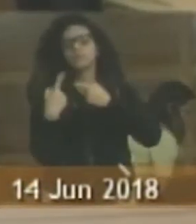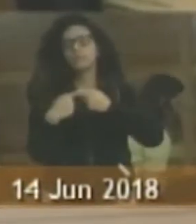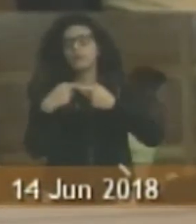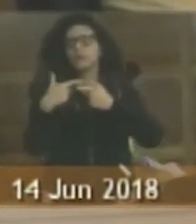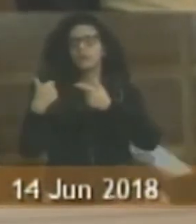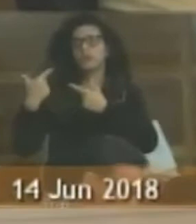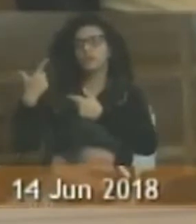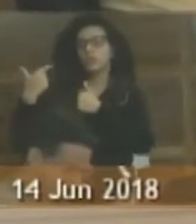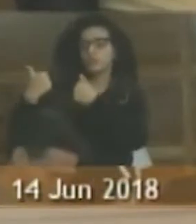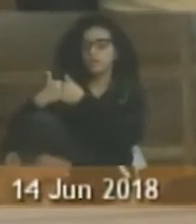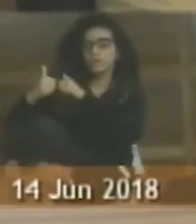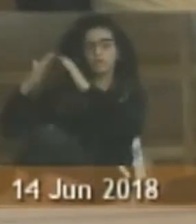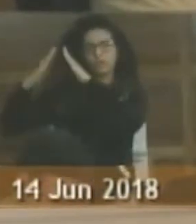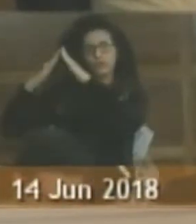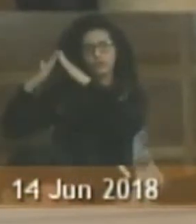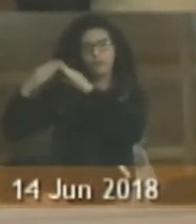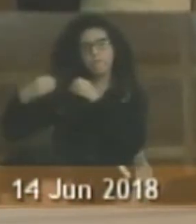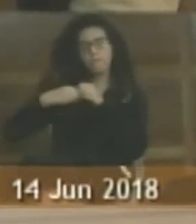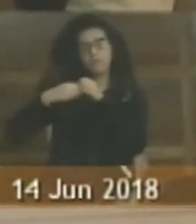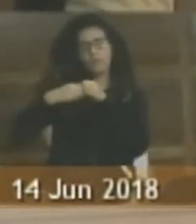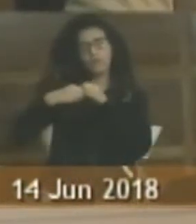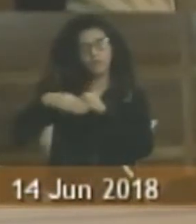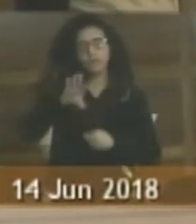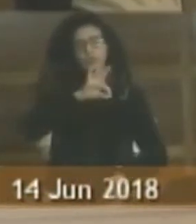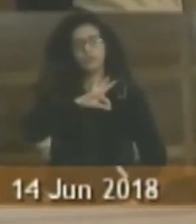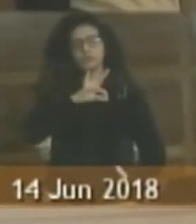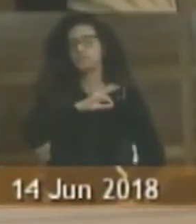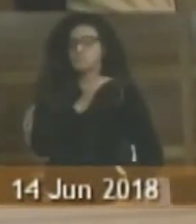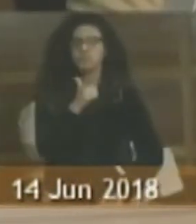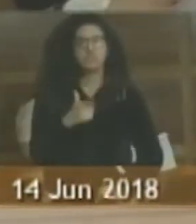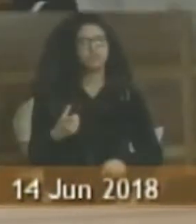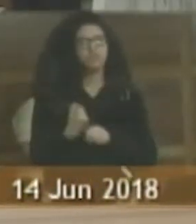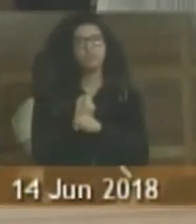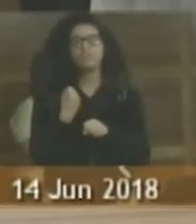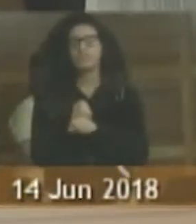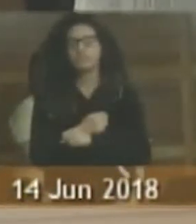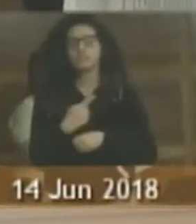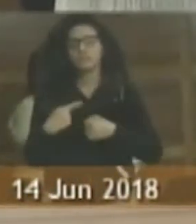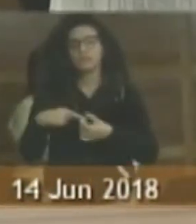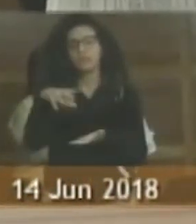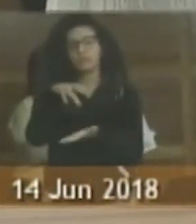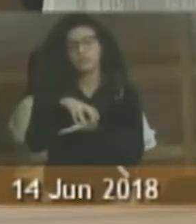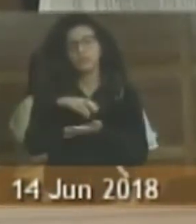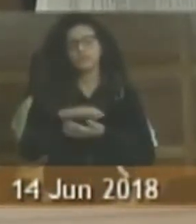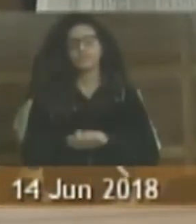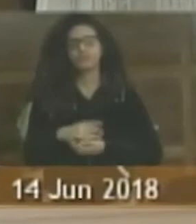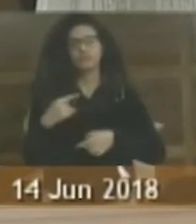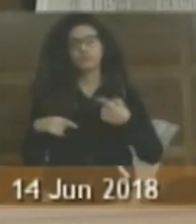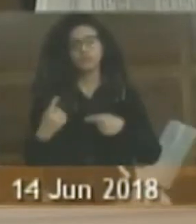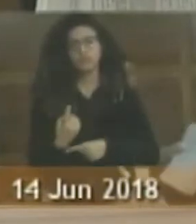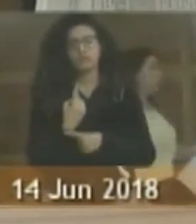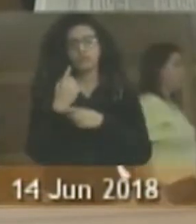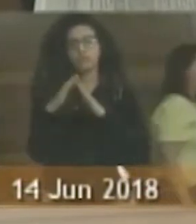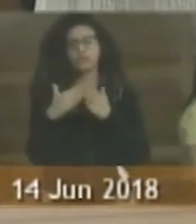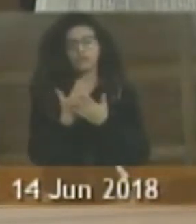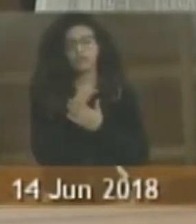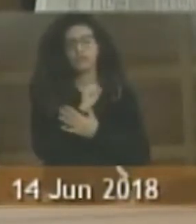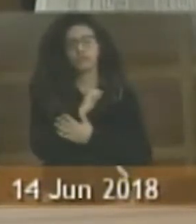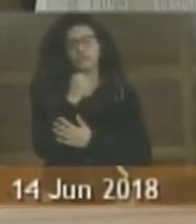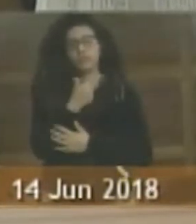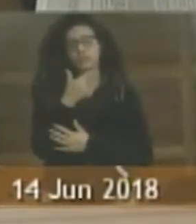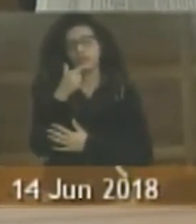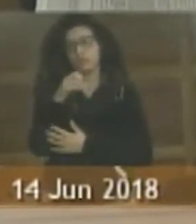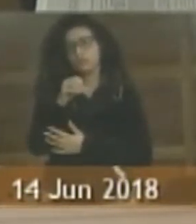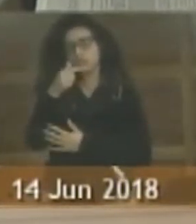Avenida Júlio Maria, em frente ao 66DP, ainda não foi construído no bairro Centro. Em discussão única, requerimento número